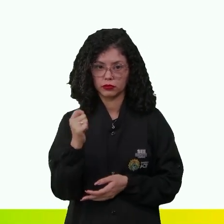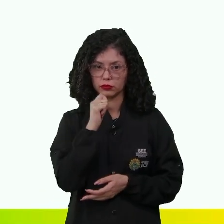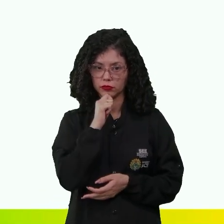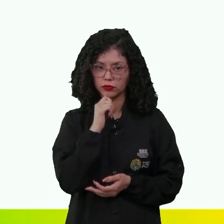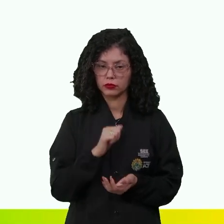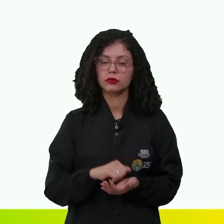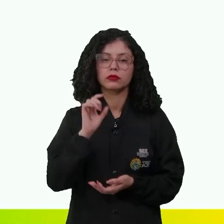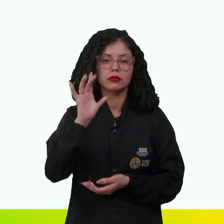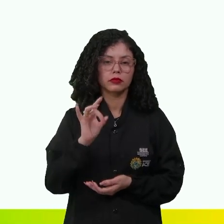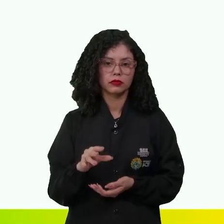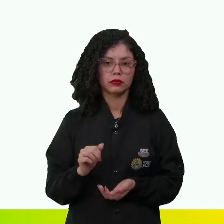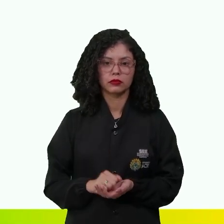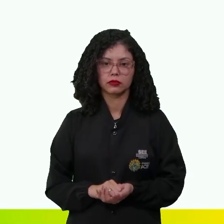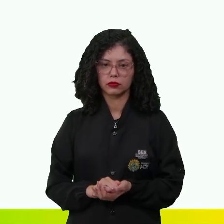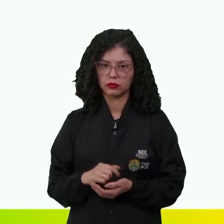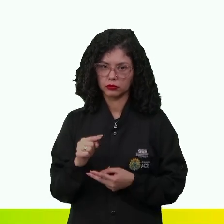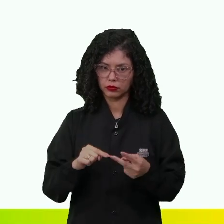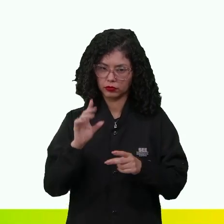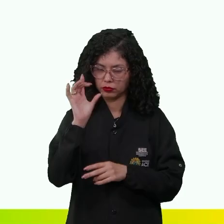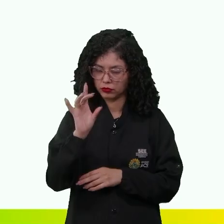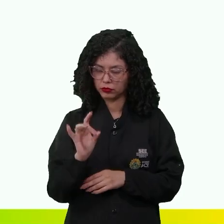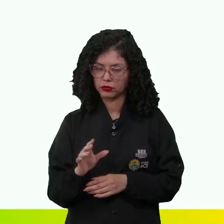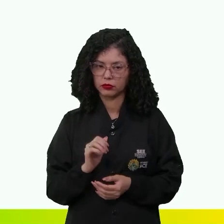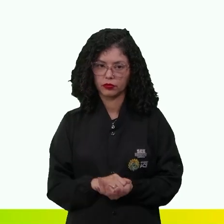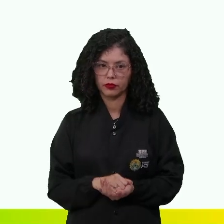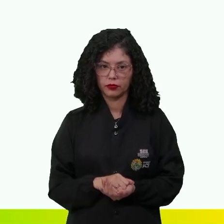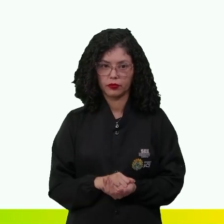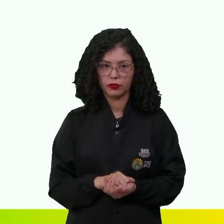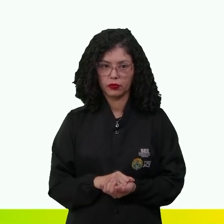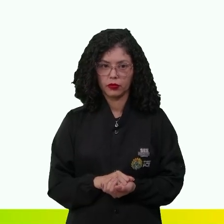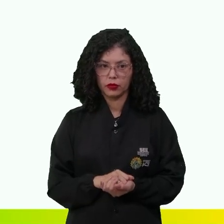gramas por embalagem e o preço em cada uma delas.